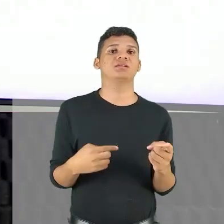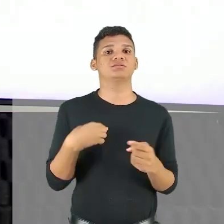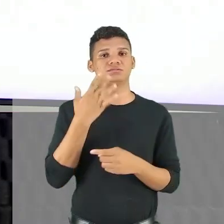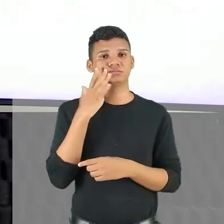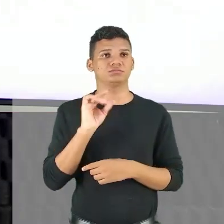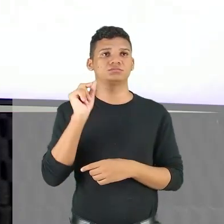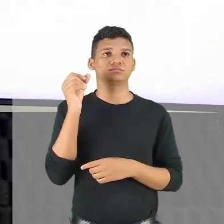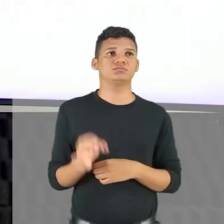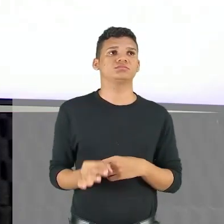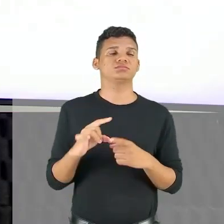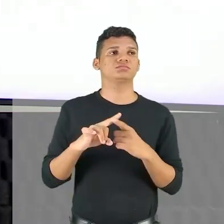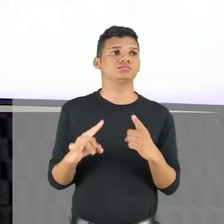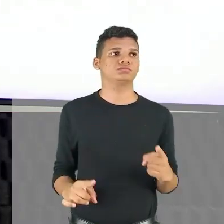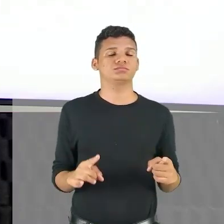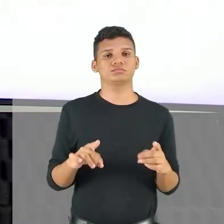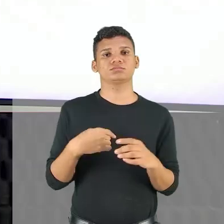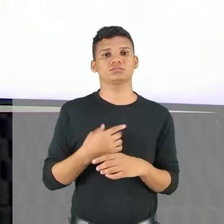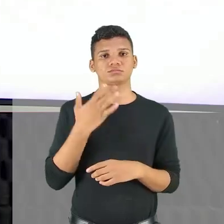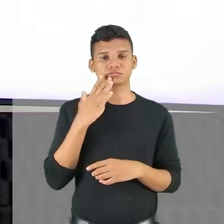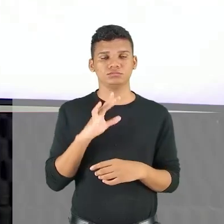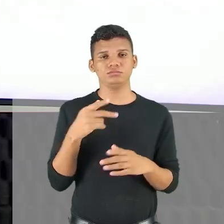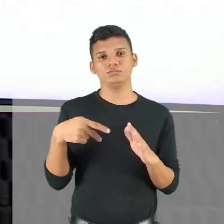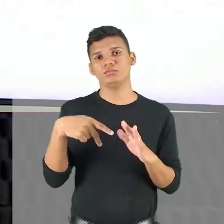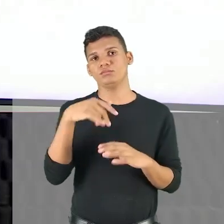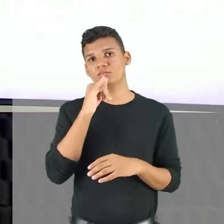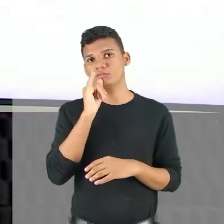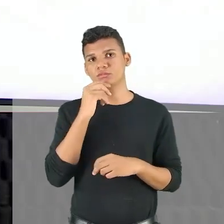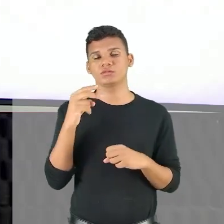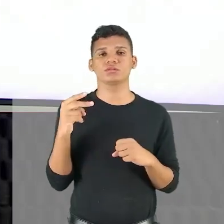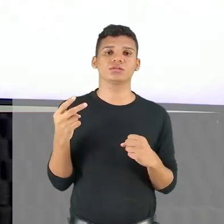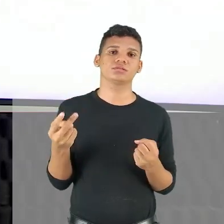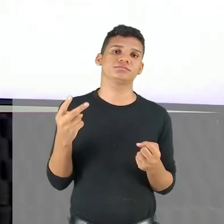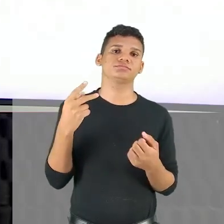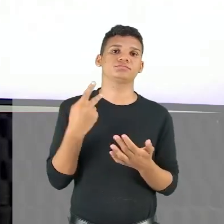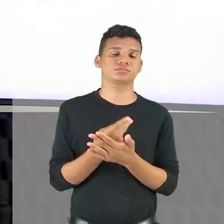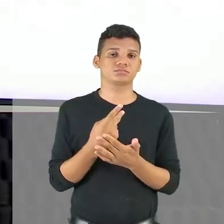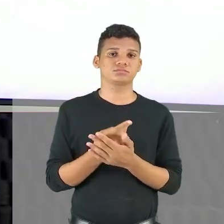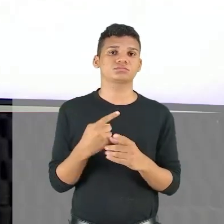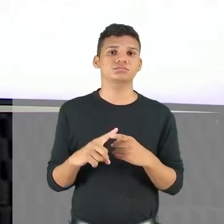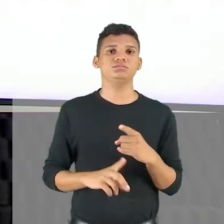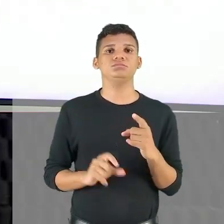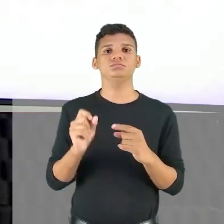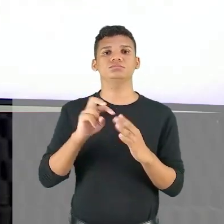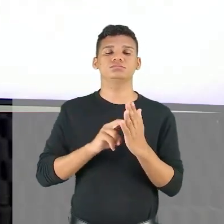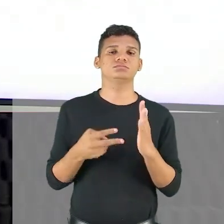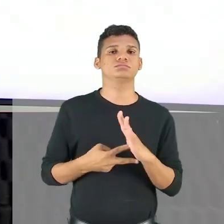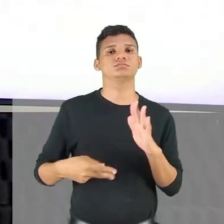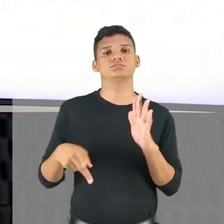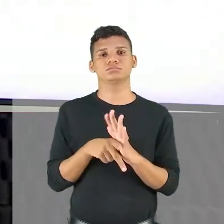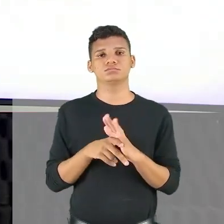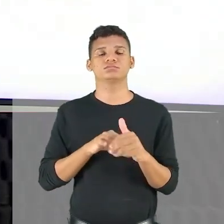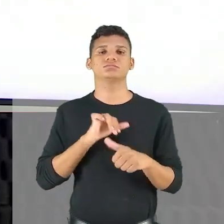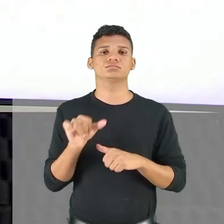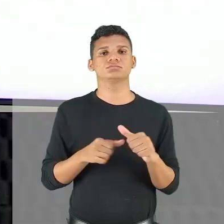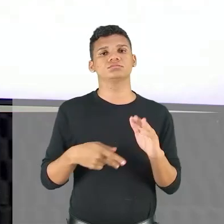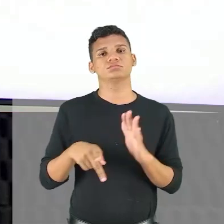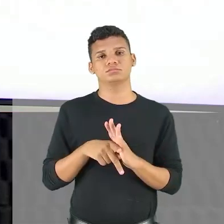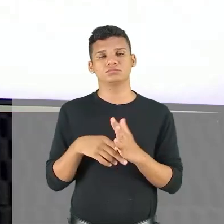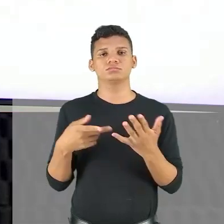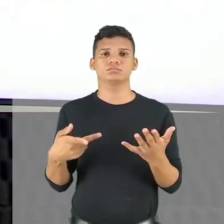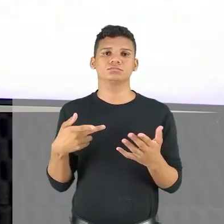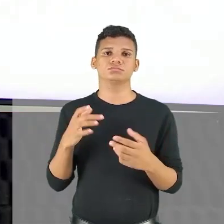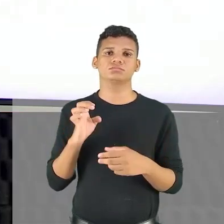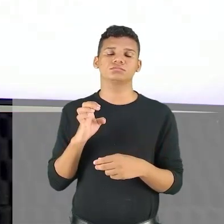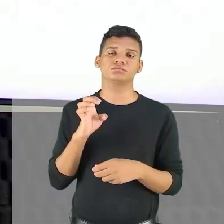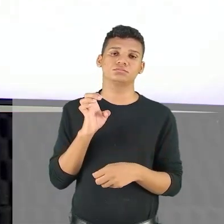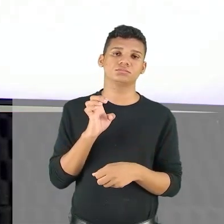agora para não cometer erro. Existem alguns verbos na língua espanhola que eles expressam uma mudança de estado, tá? Ou seja,